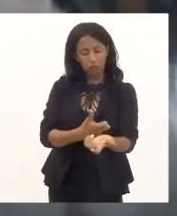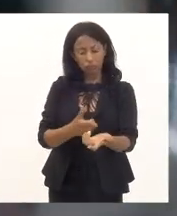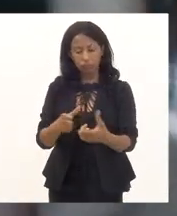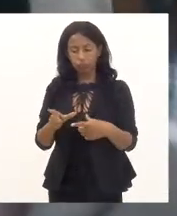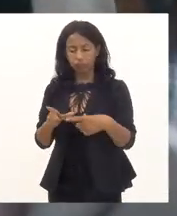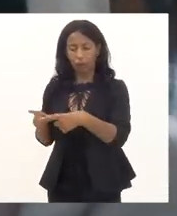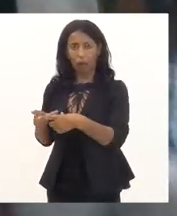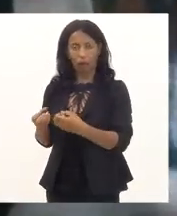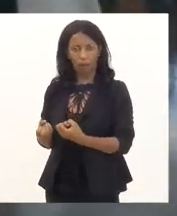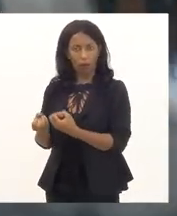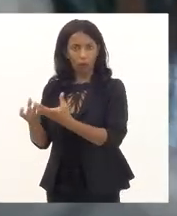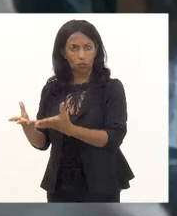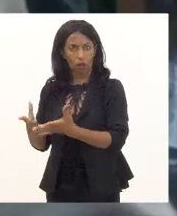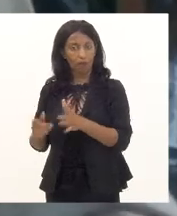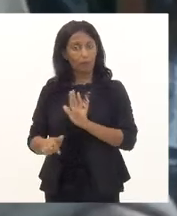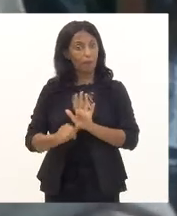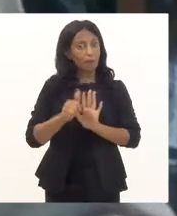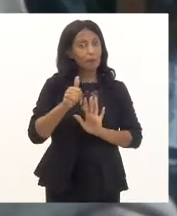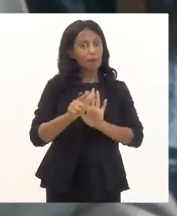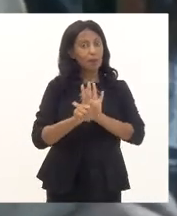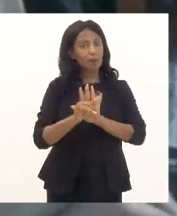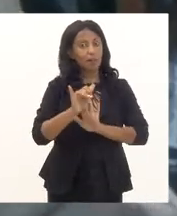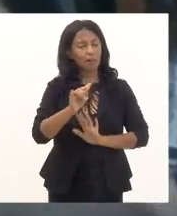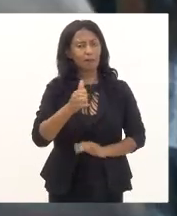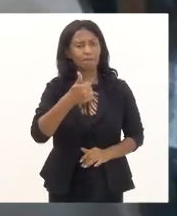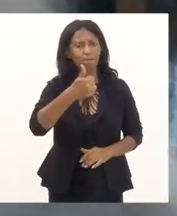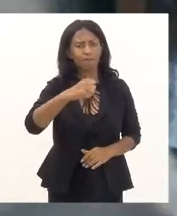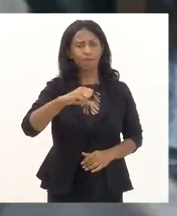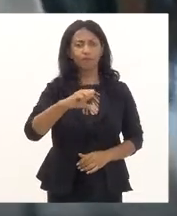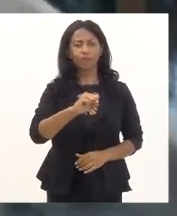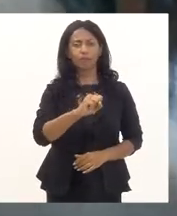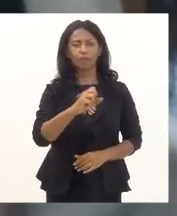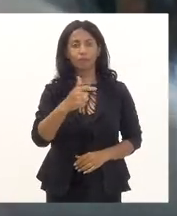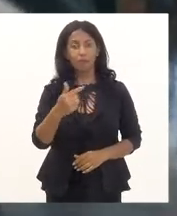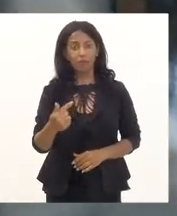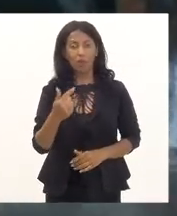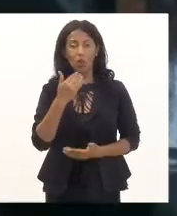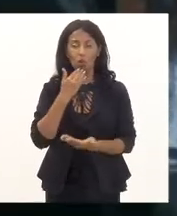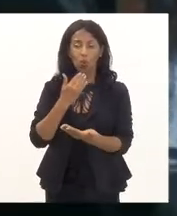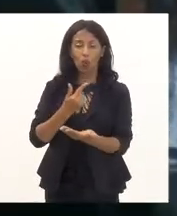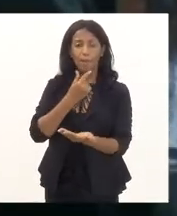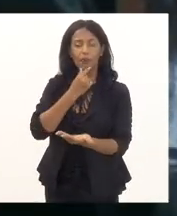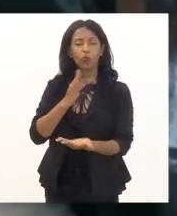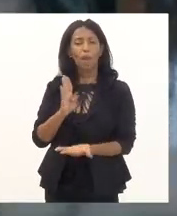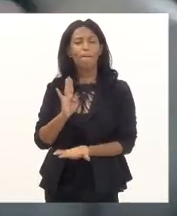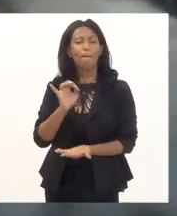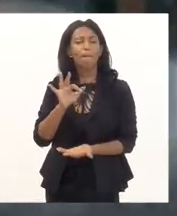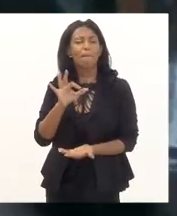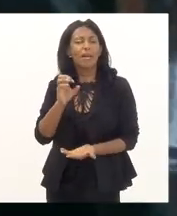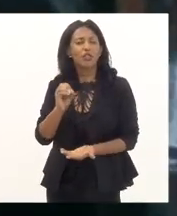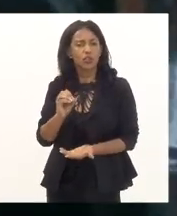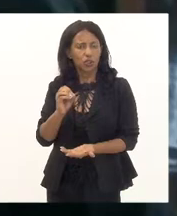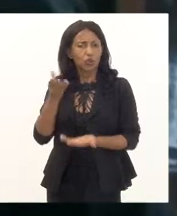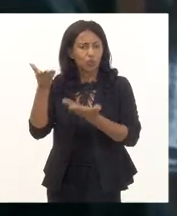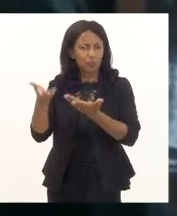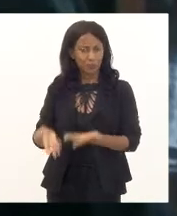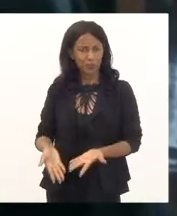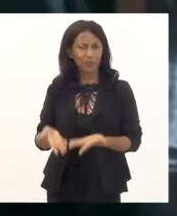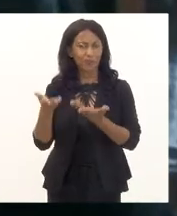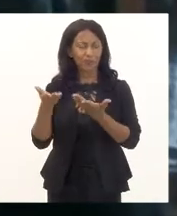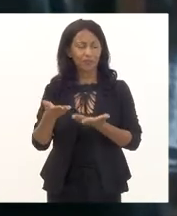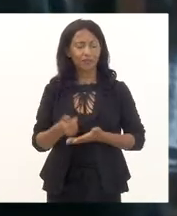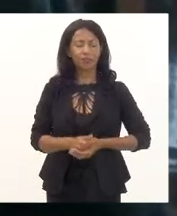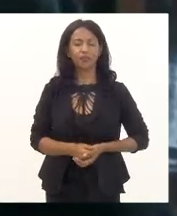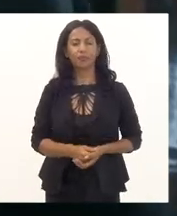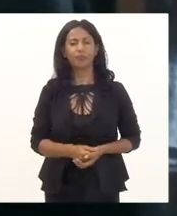a primeira lei que eu fiz, 87, a pedido do nosso querido e saudoso Betinho, Herbert de Souza.